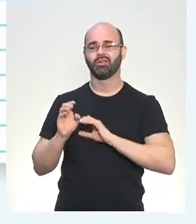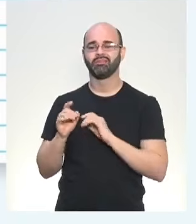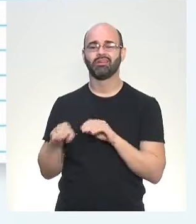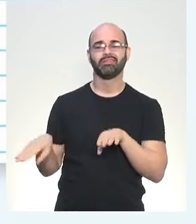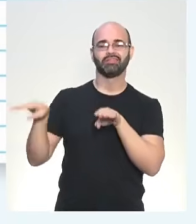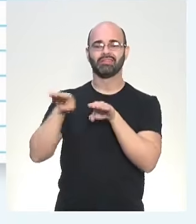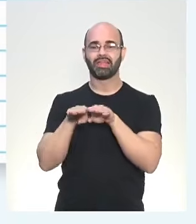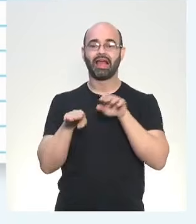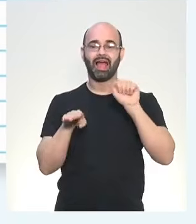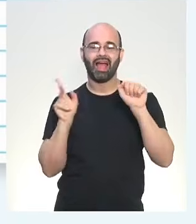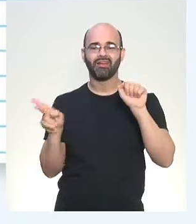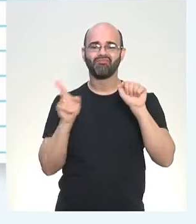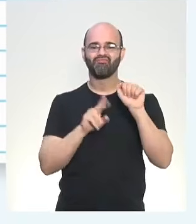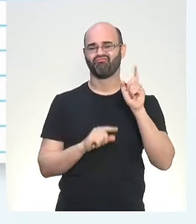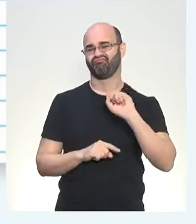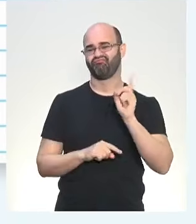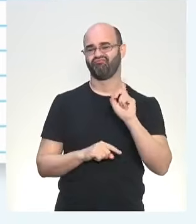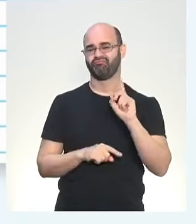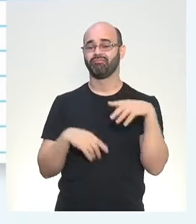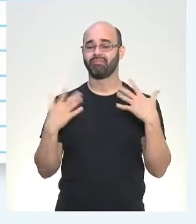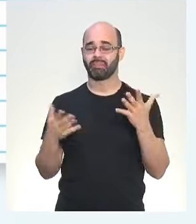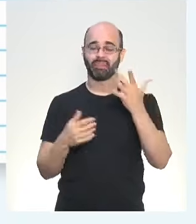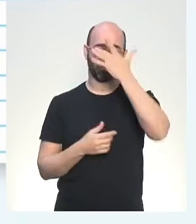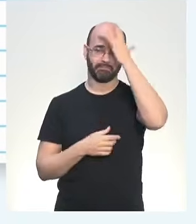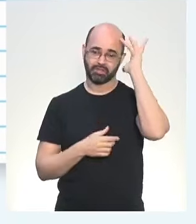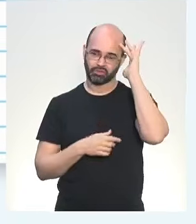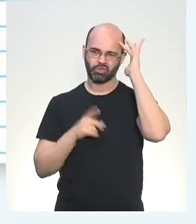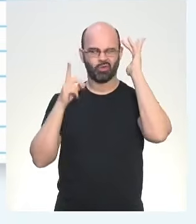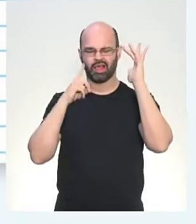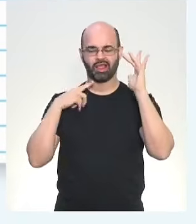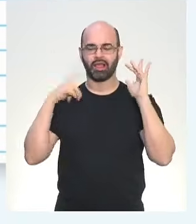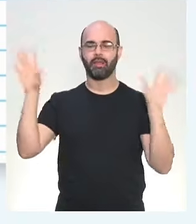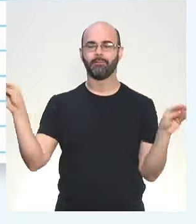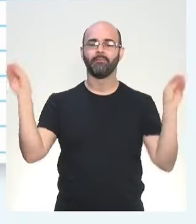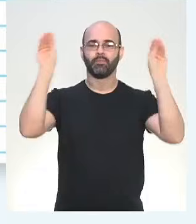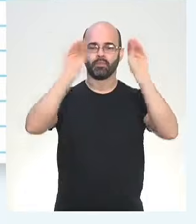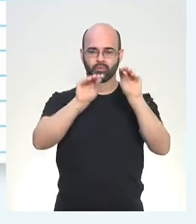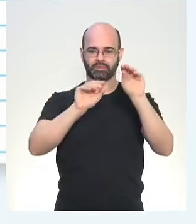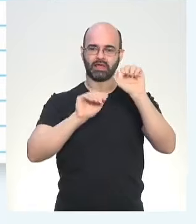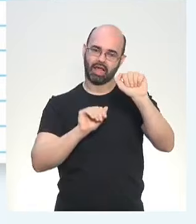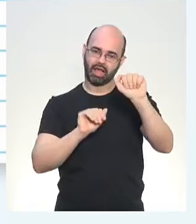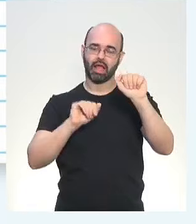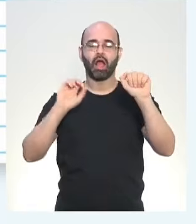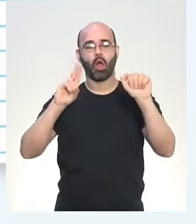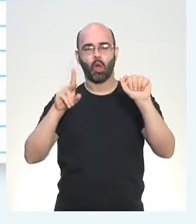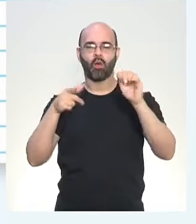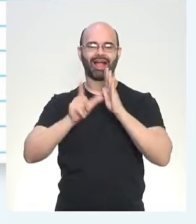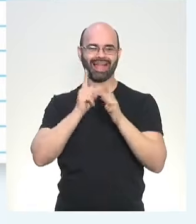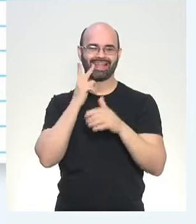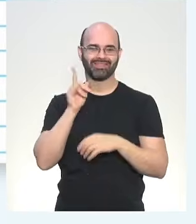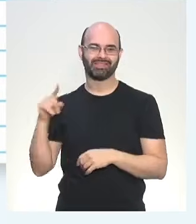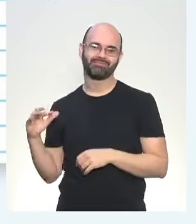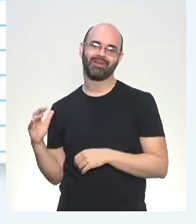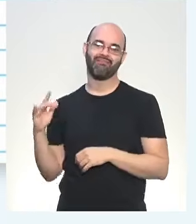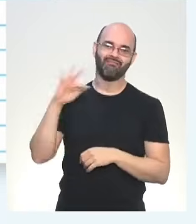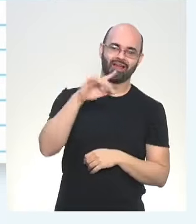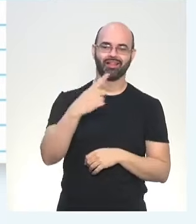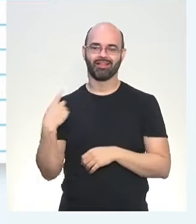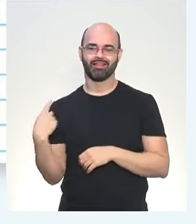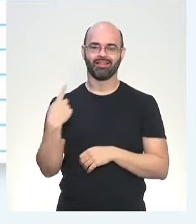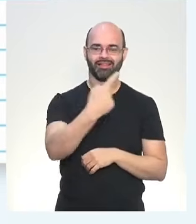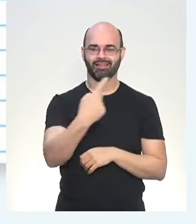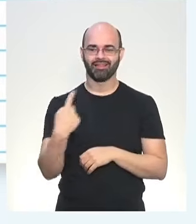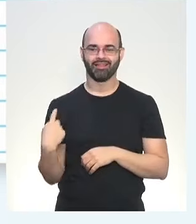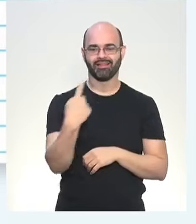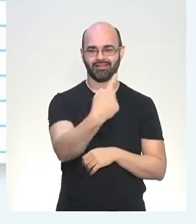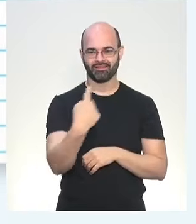a A. Assim, diversas pessoas ou se mudam para A ou fazem os tais movimentos pendulares de que falamos anteriormente.